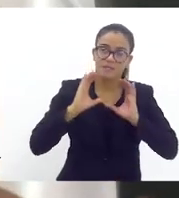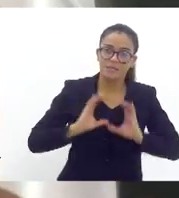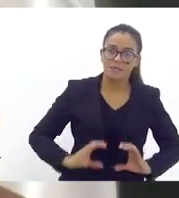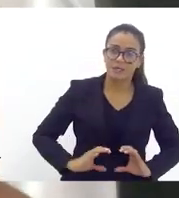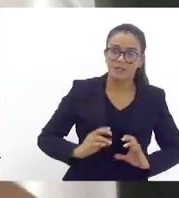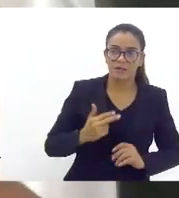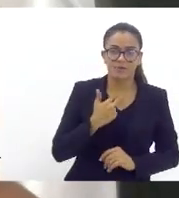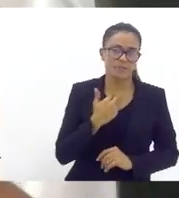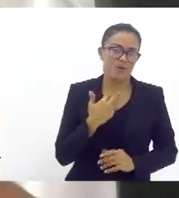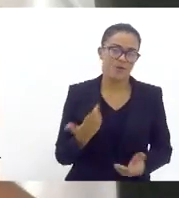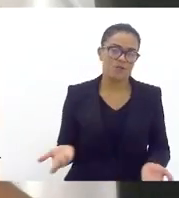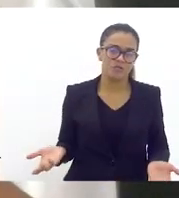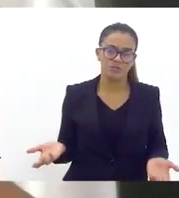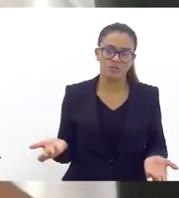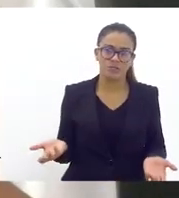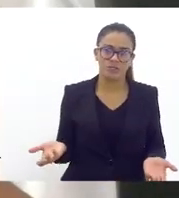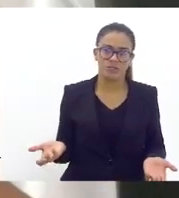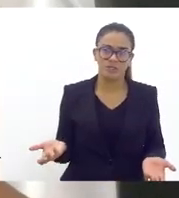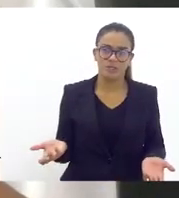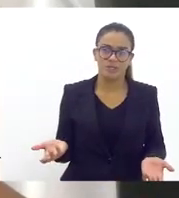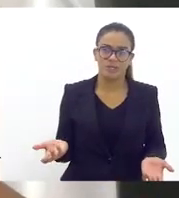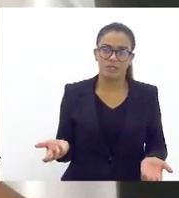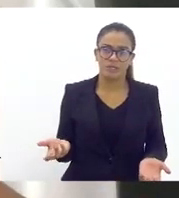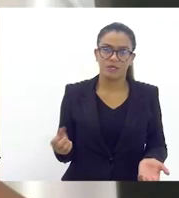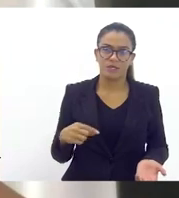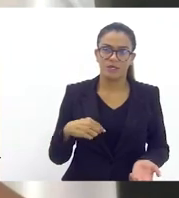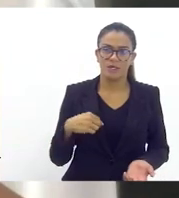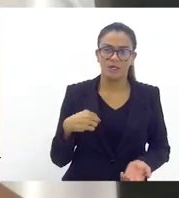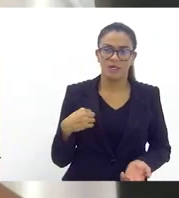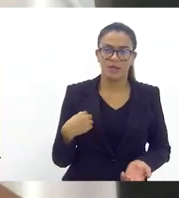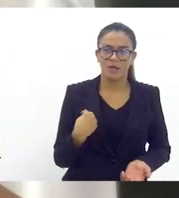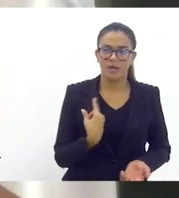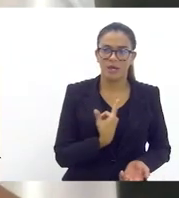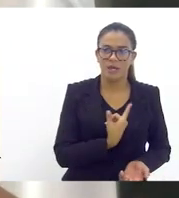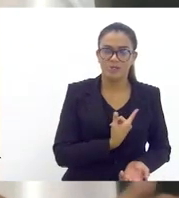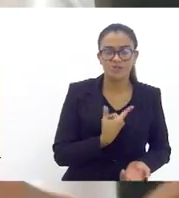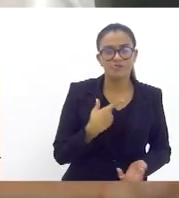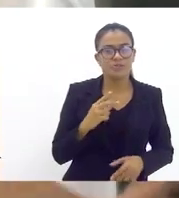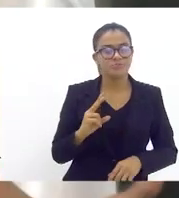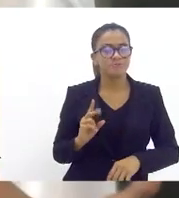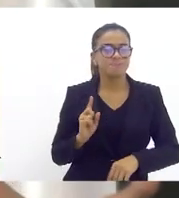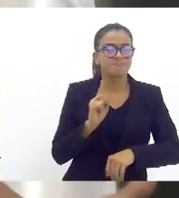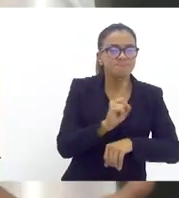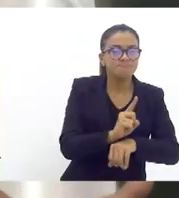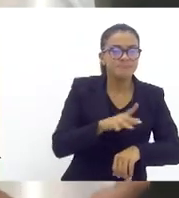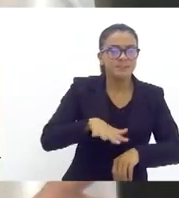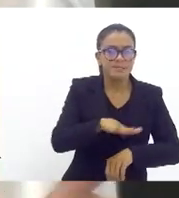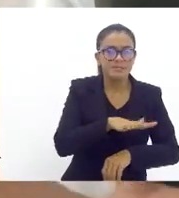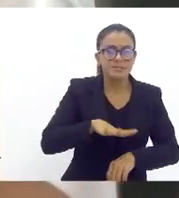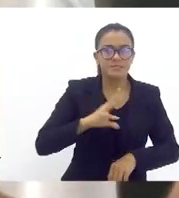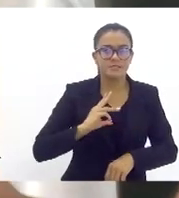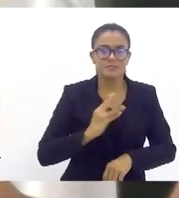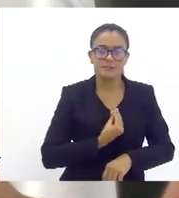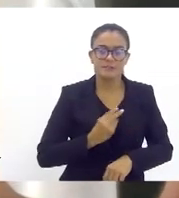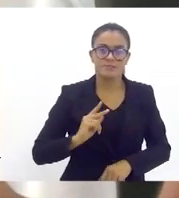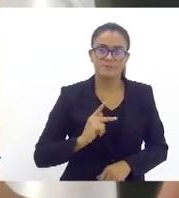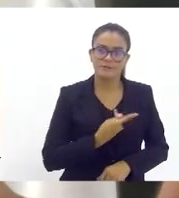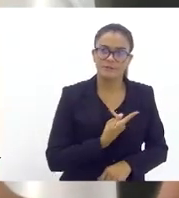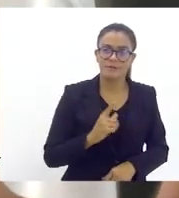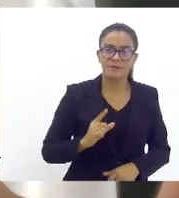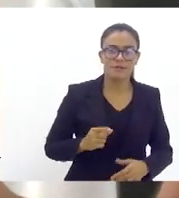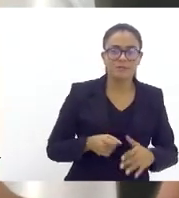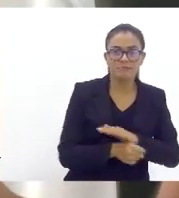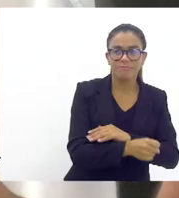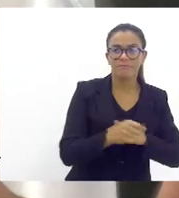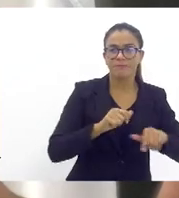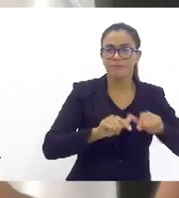pode a gente chegar num espaço onde pessoas transexuais e travestis ingressam no